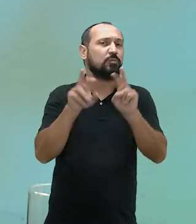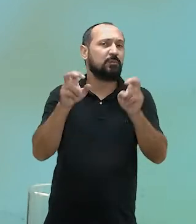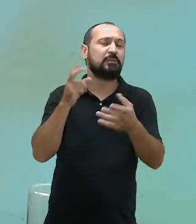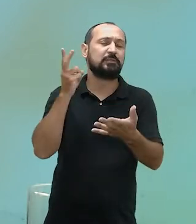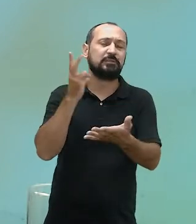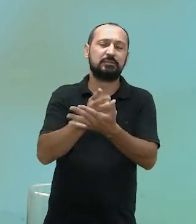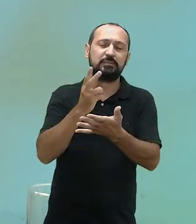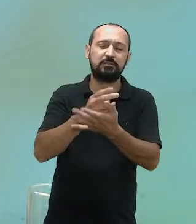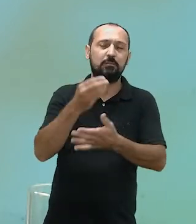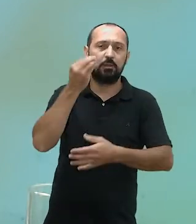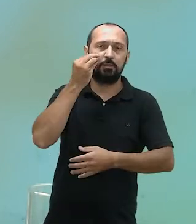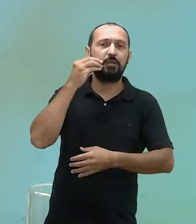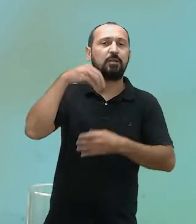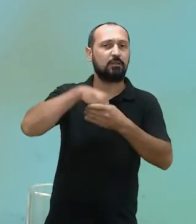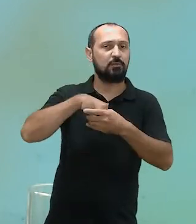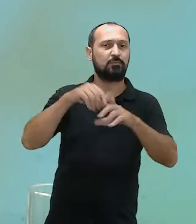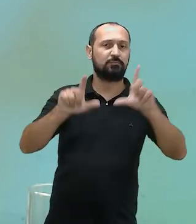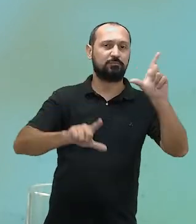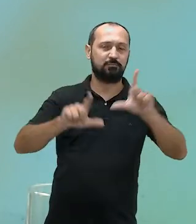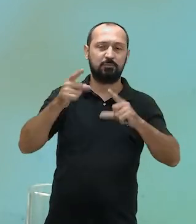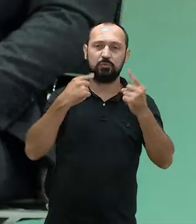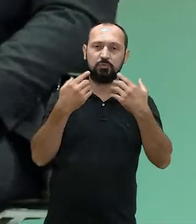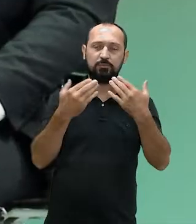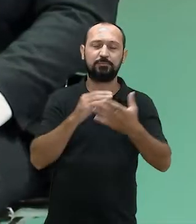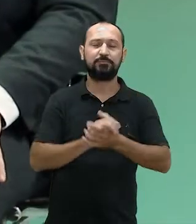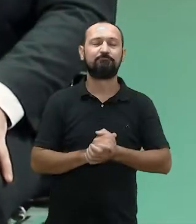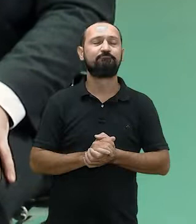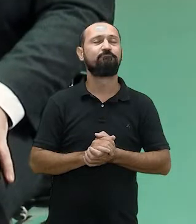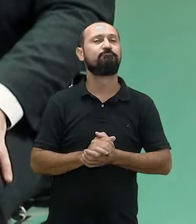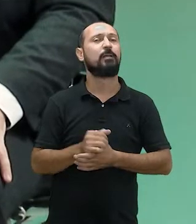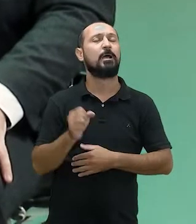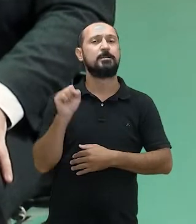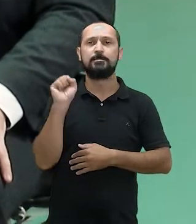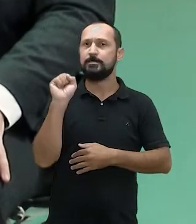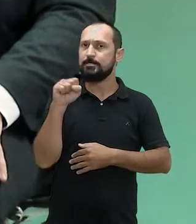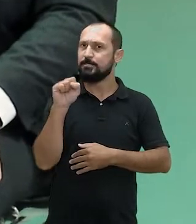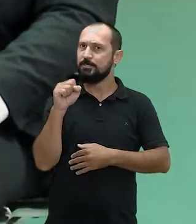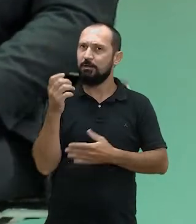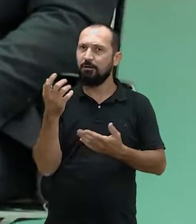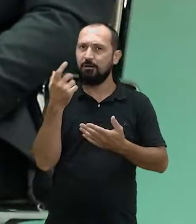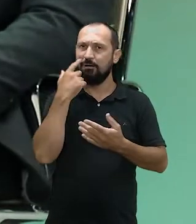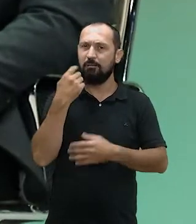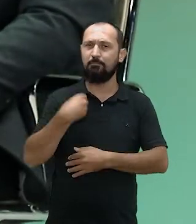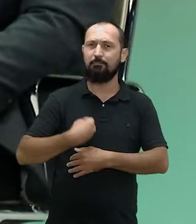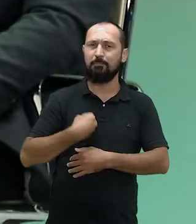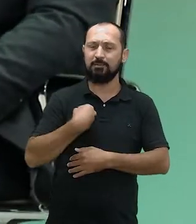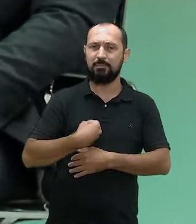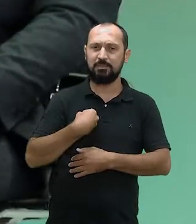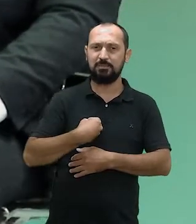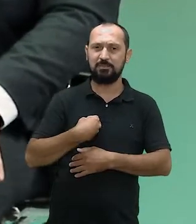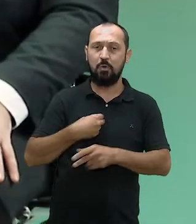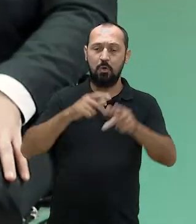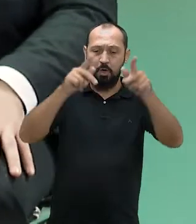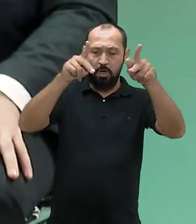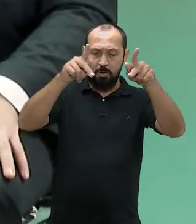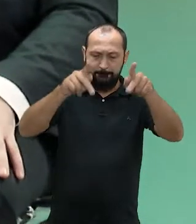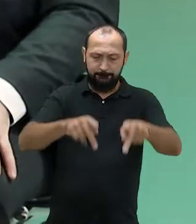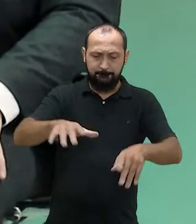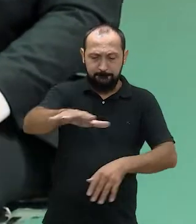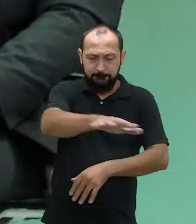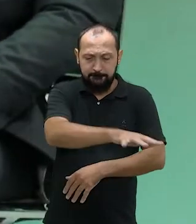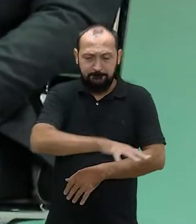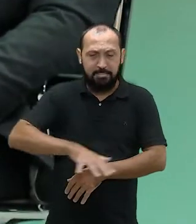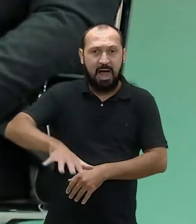que a gente sempre tenta trazer aqui no Ponto de Vista. Com certeza, a participação popular é de